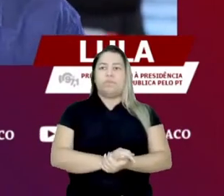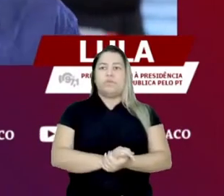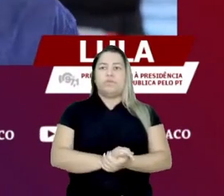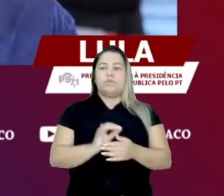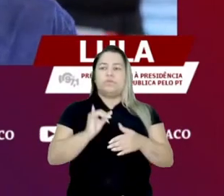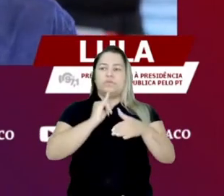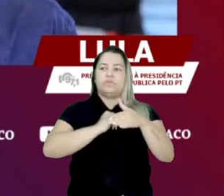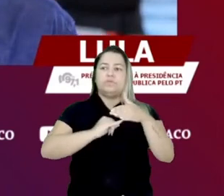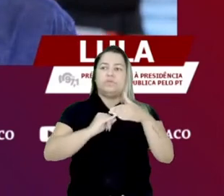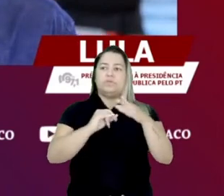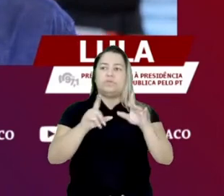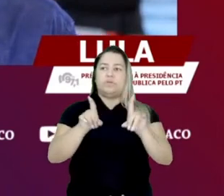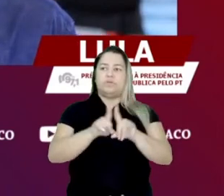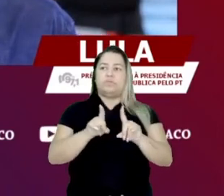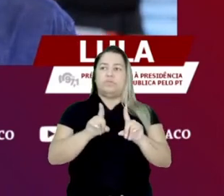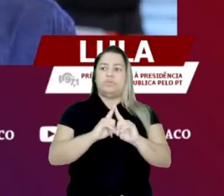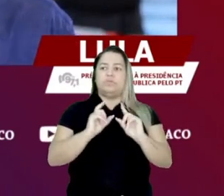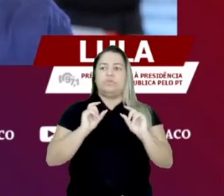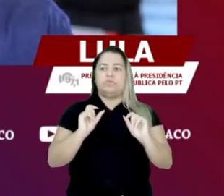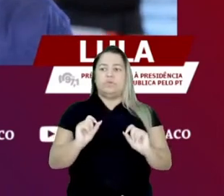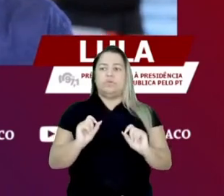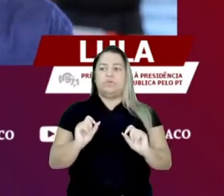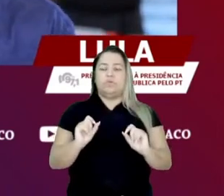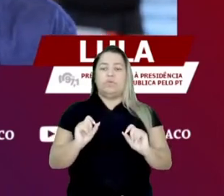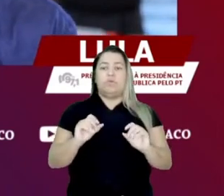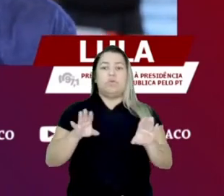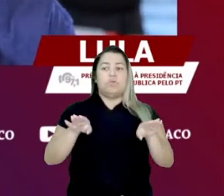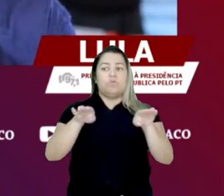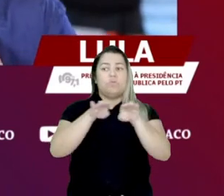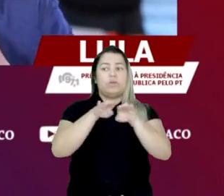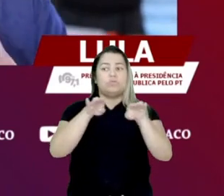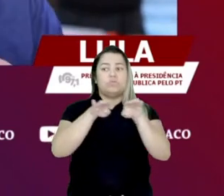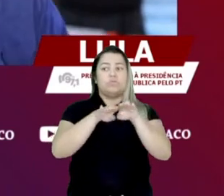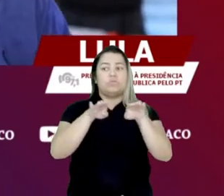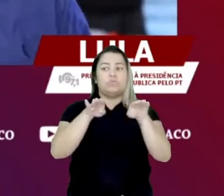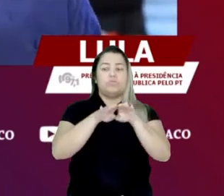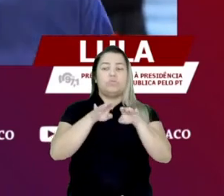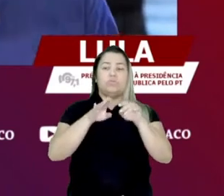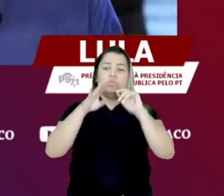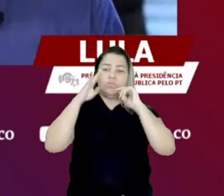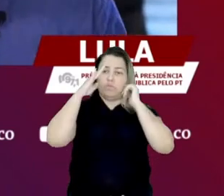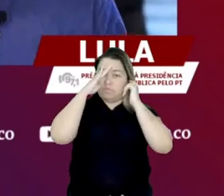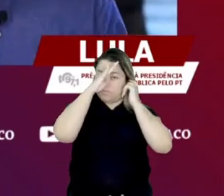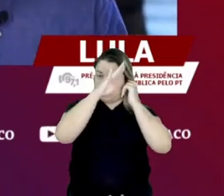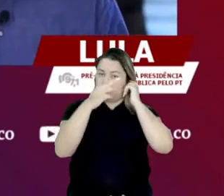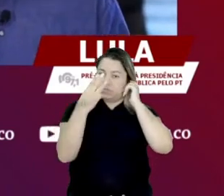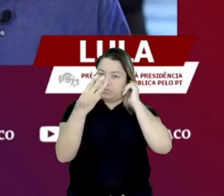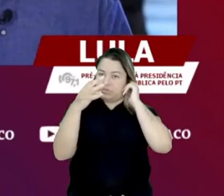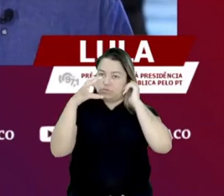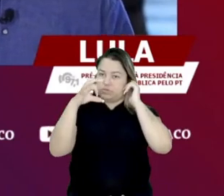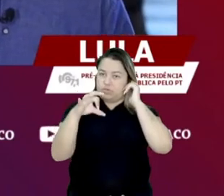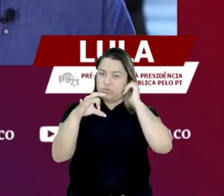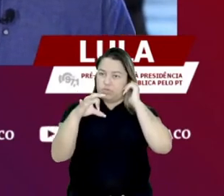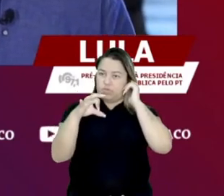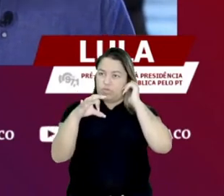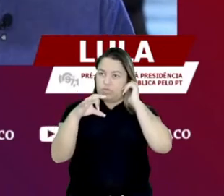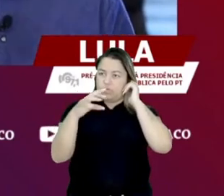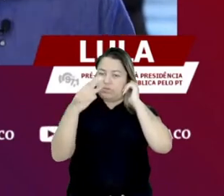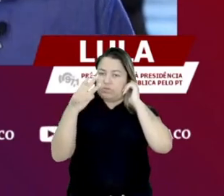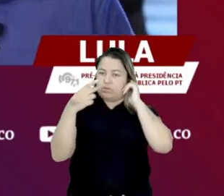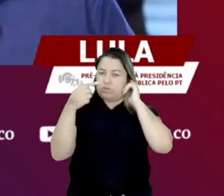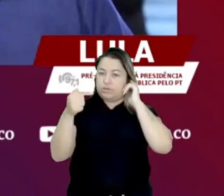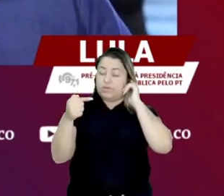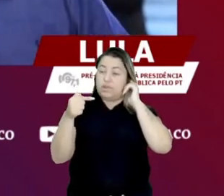37 para Jair Bolsonaro. Enquanto a pesquisa divulgada hoje da Genial Quest já coloca o senhor vencendo no primeiro turno. Com